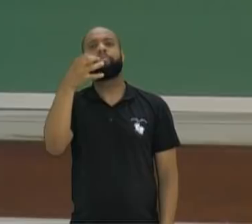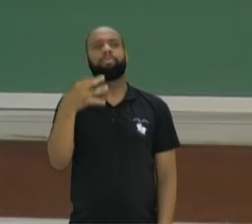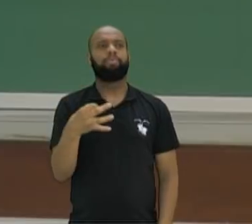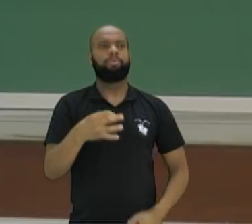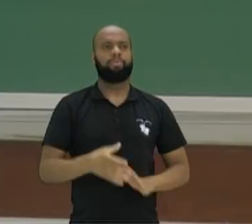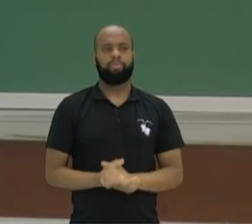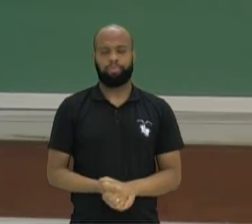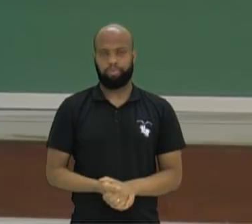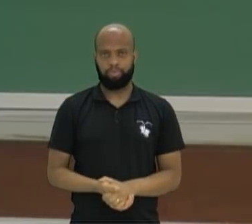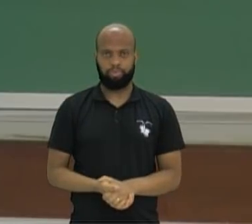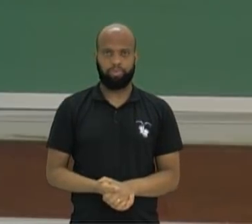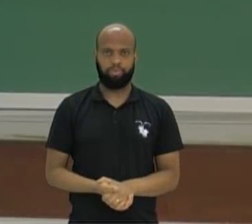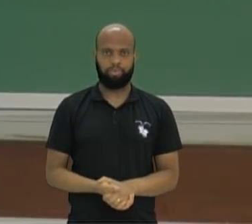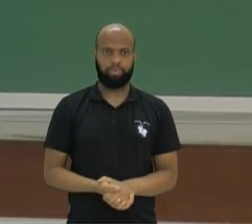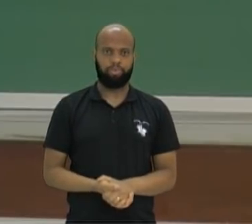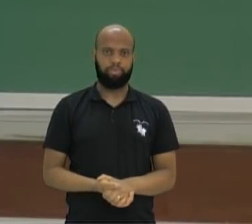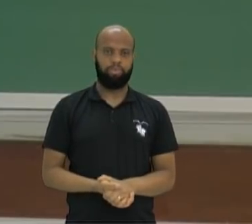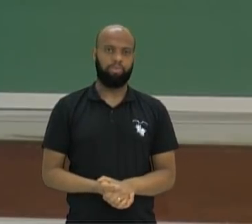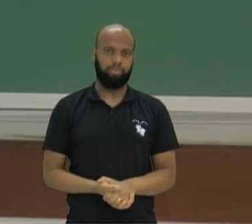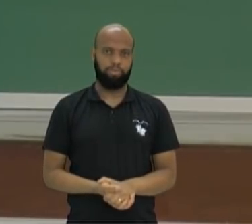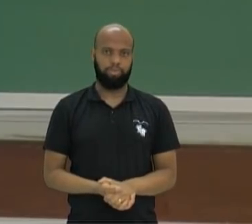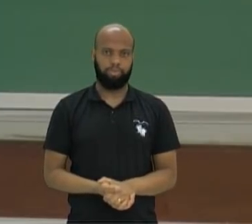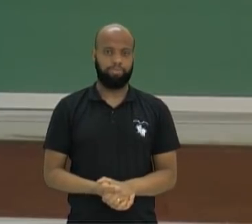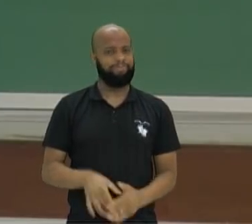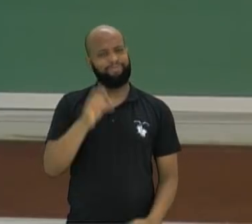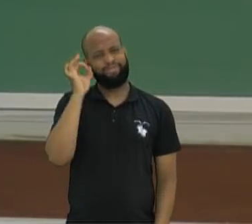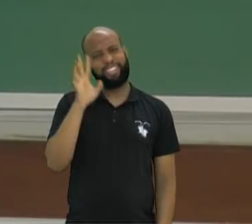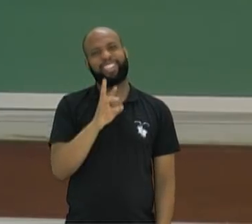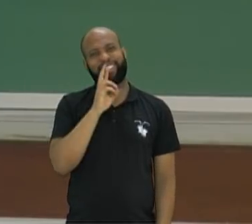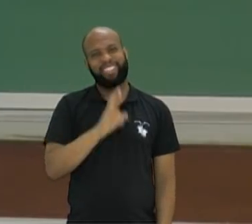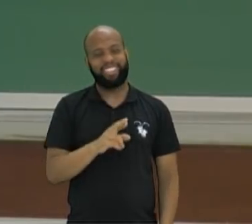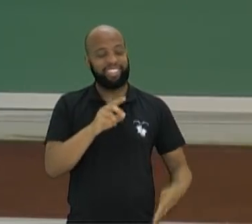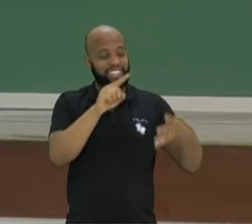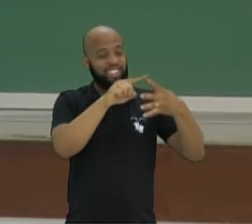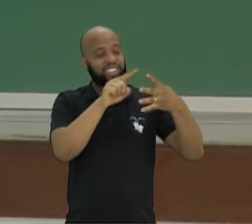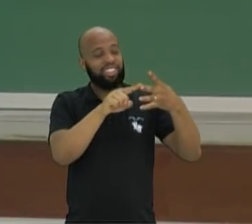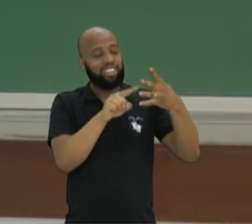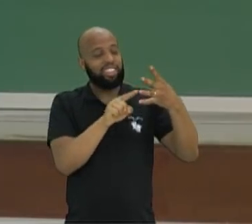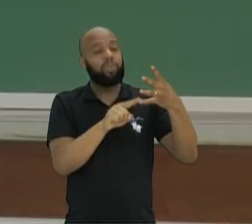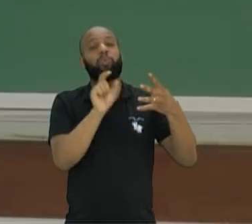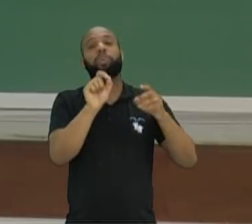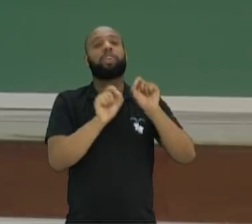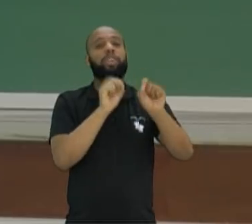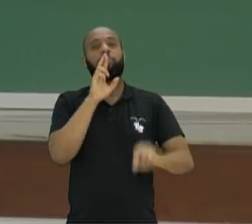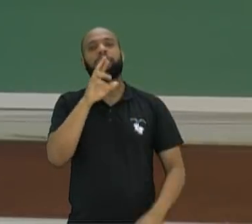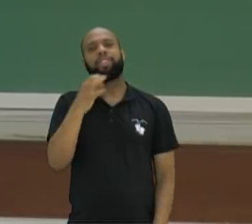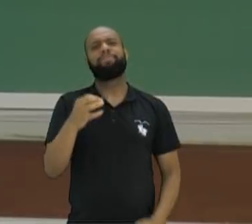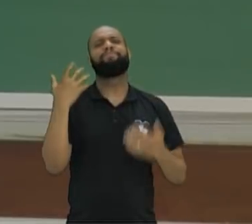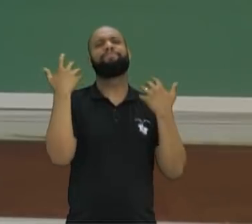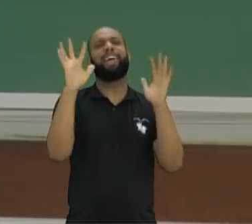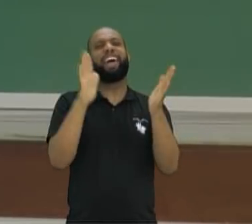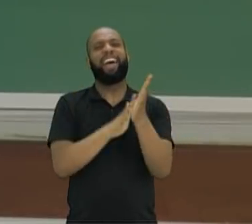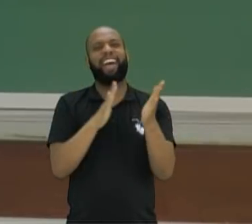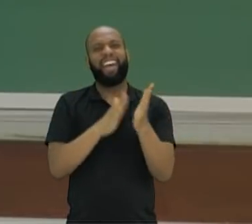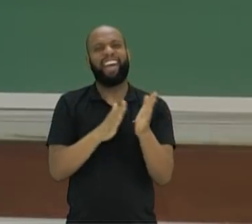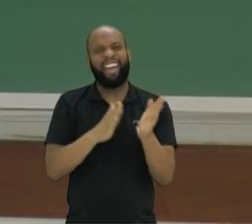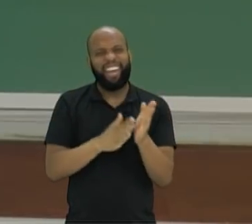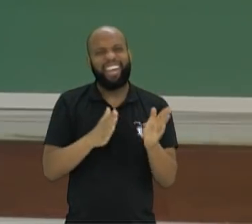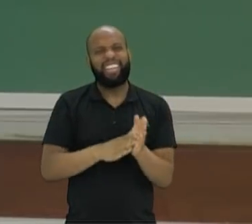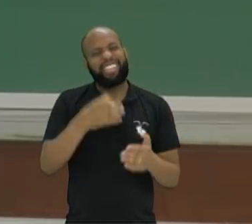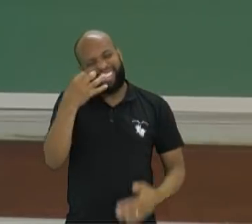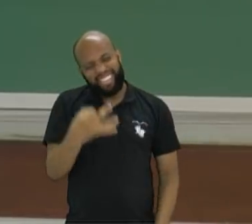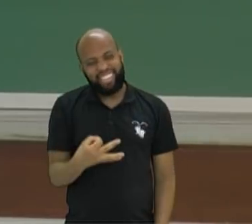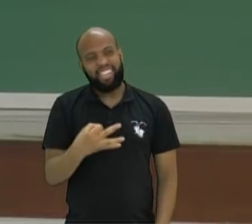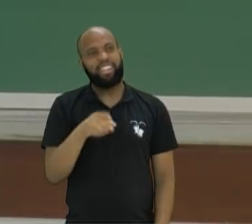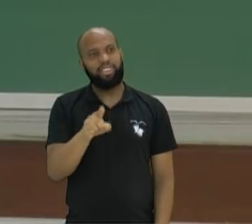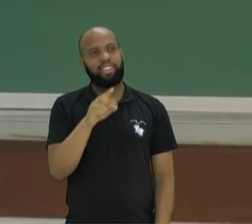E letra D é joanista. Essa tá muito fácil. A, B, C ou D, galera? Muito bem, não vou nem comemorar muito.